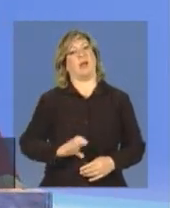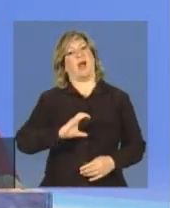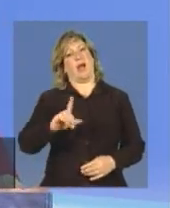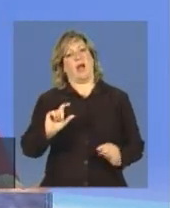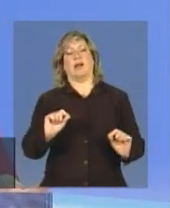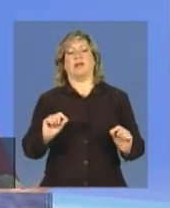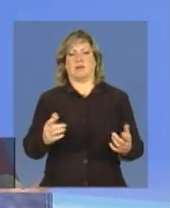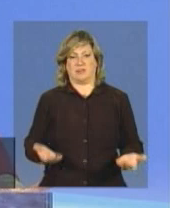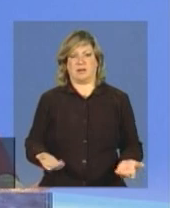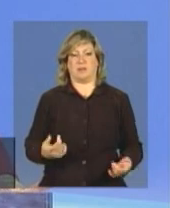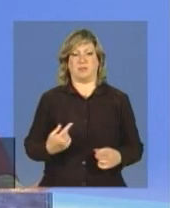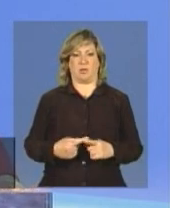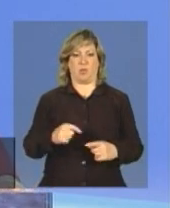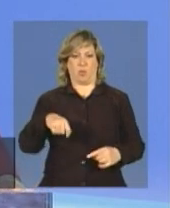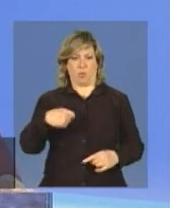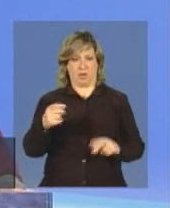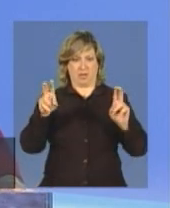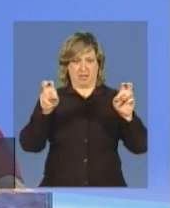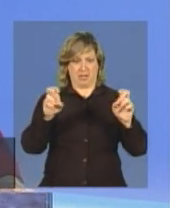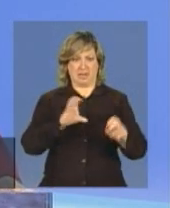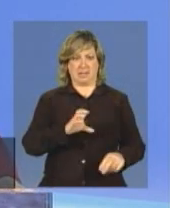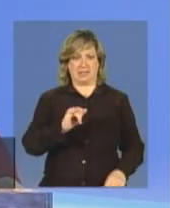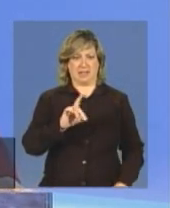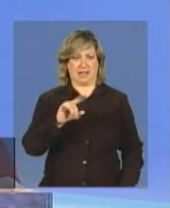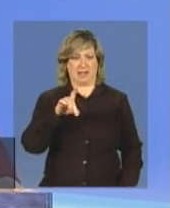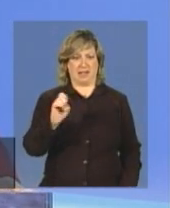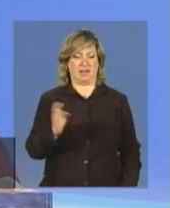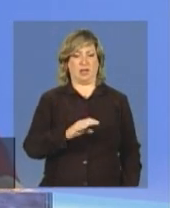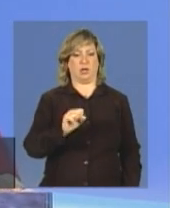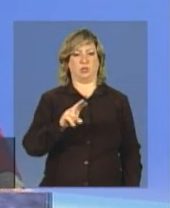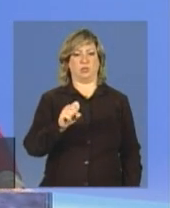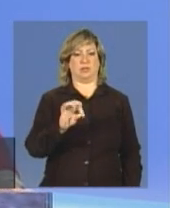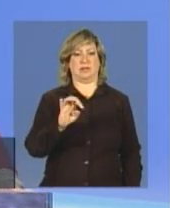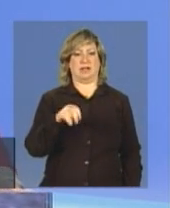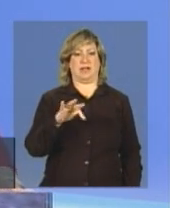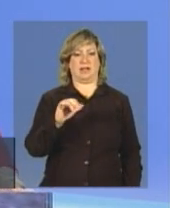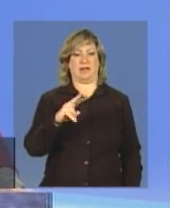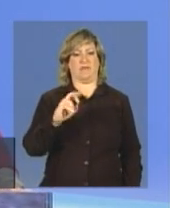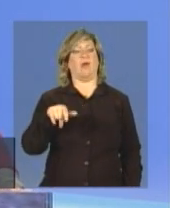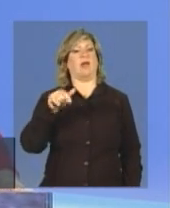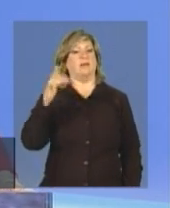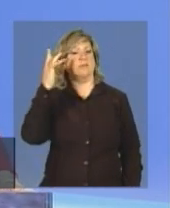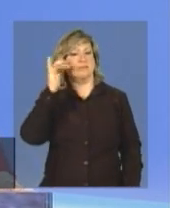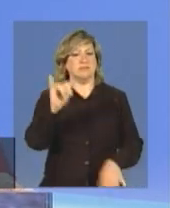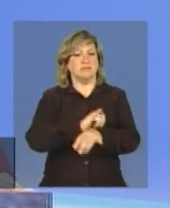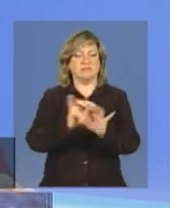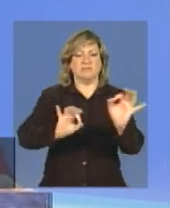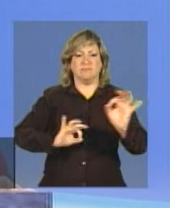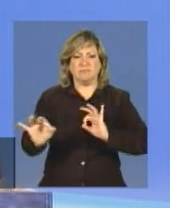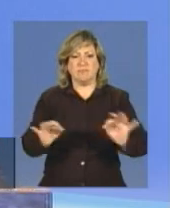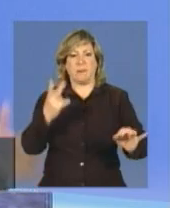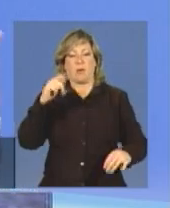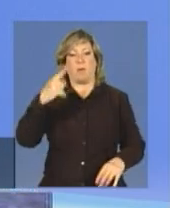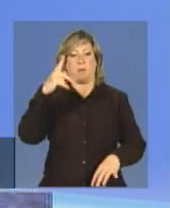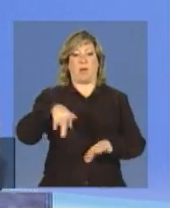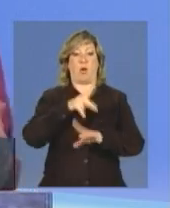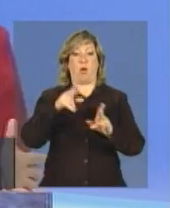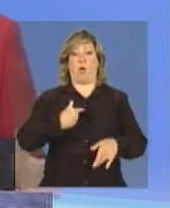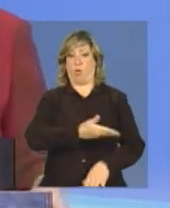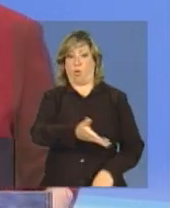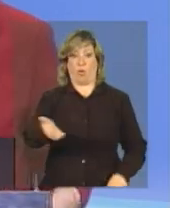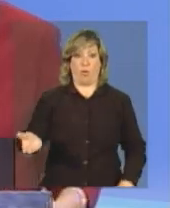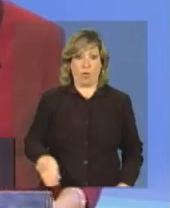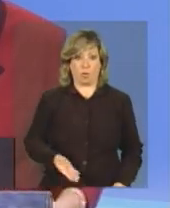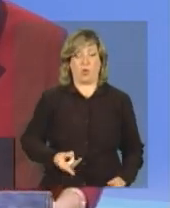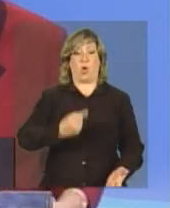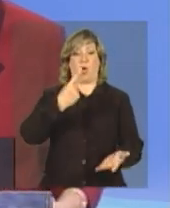Obviamente, cidades sustentáveis é algo muito estratégico para um país como o nosso,